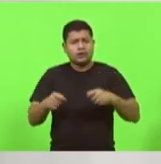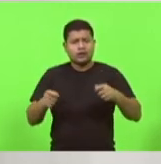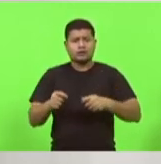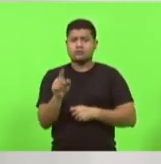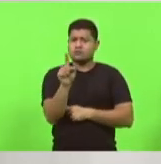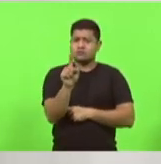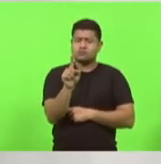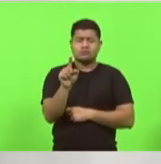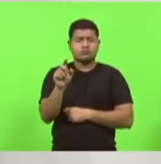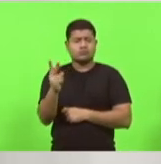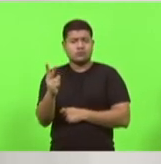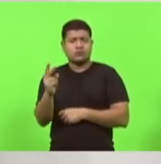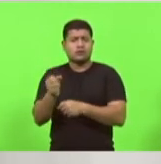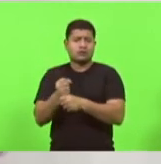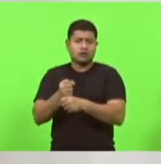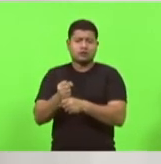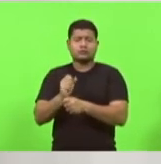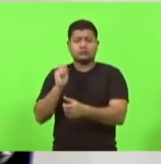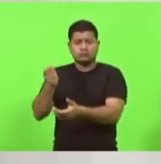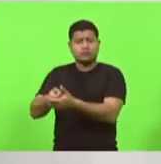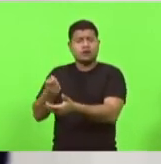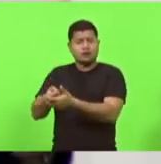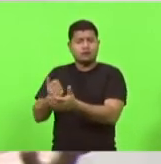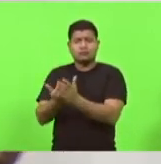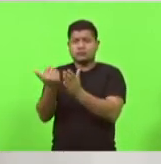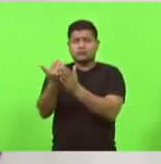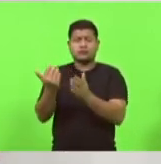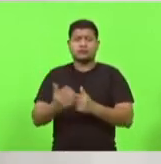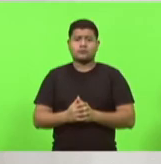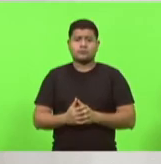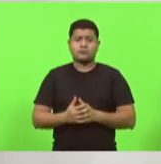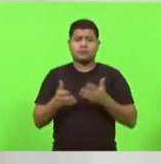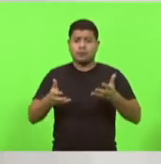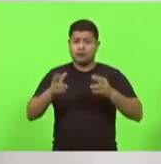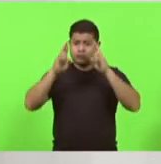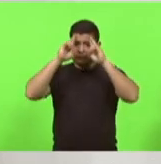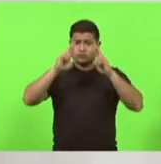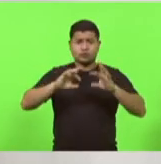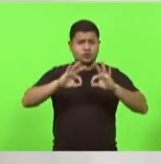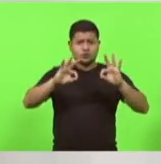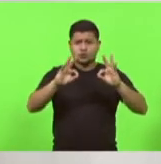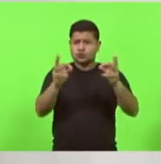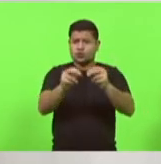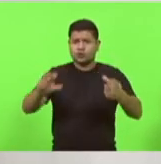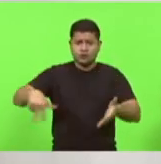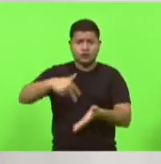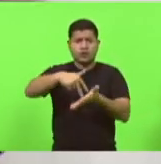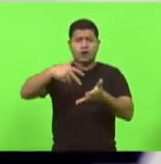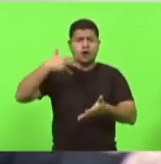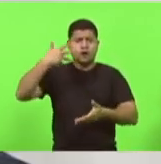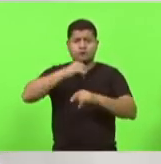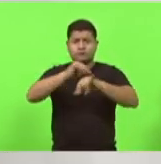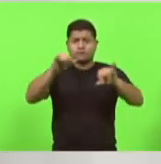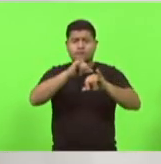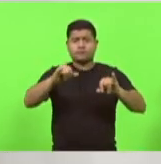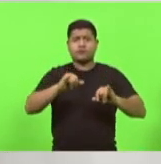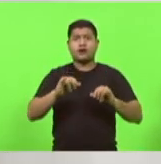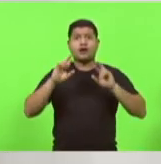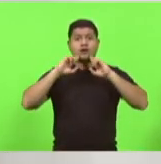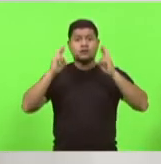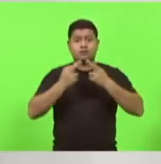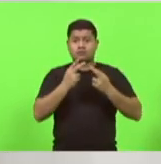dizer, eu respeito todos que vão vir aqui se manifestar, a audiência pública é para